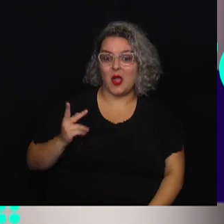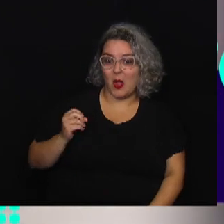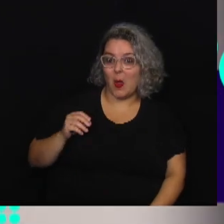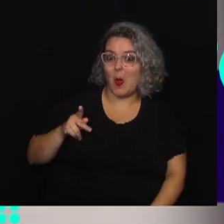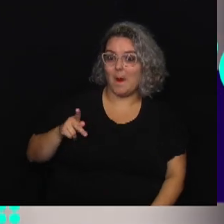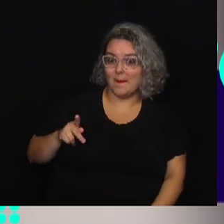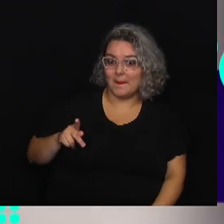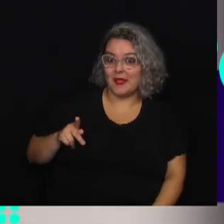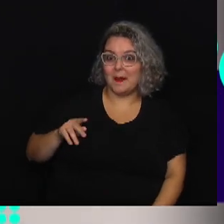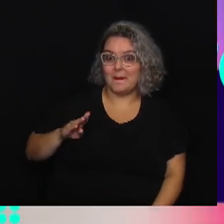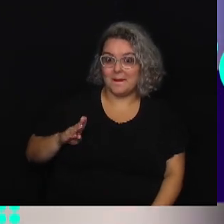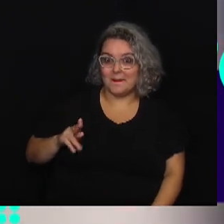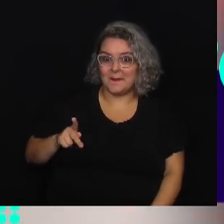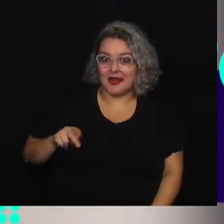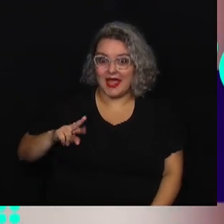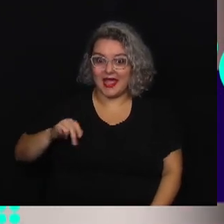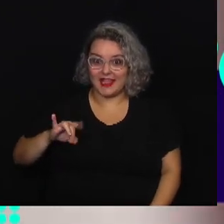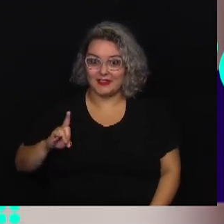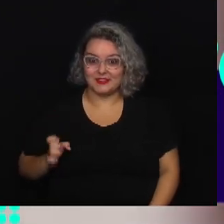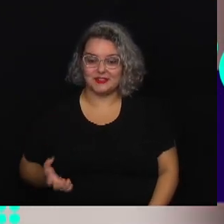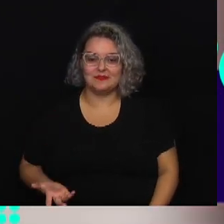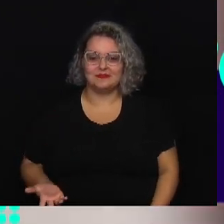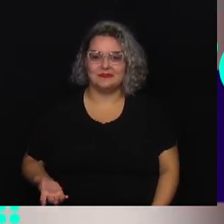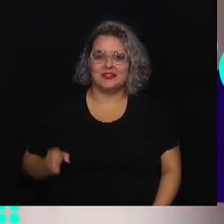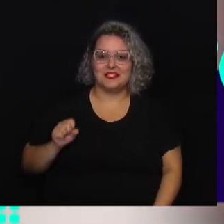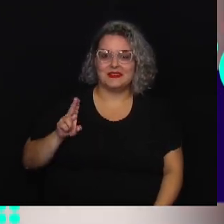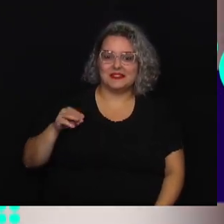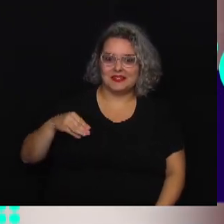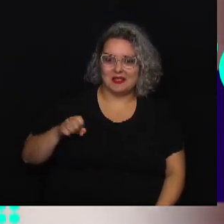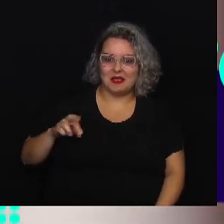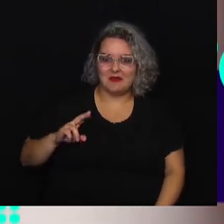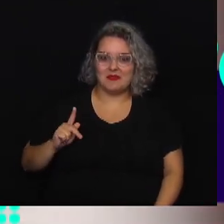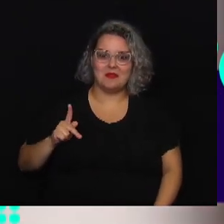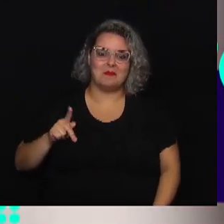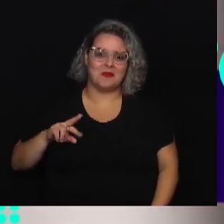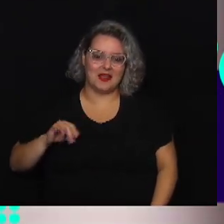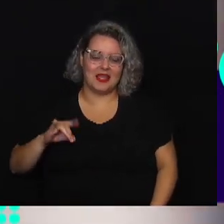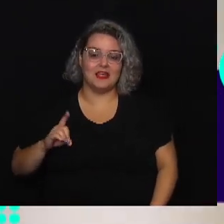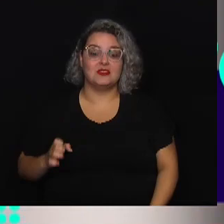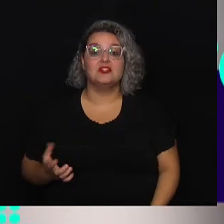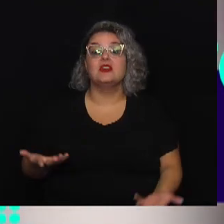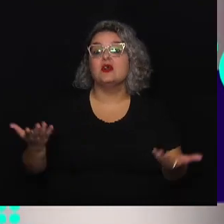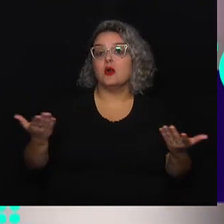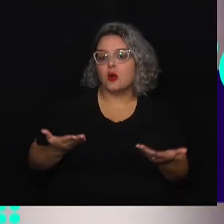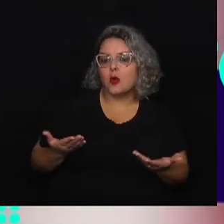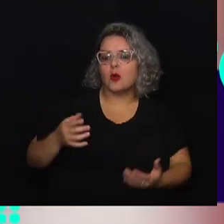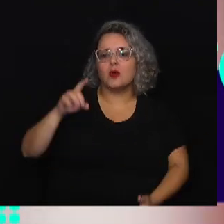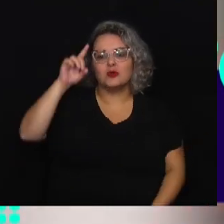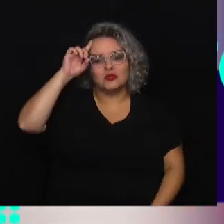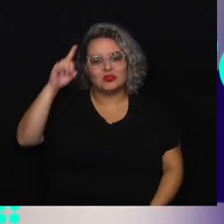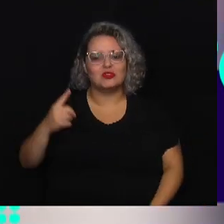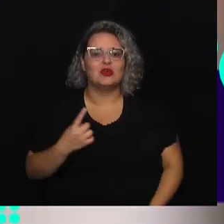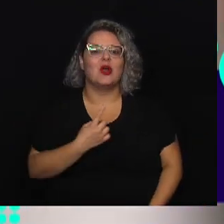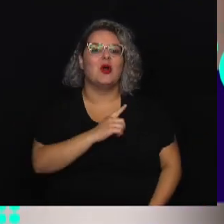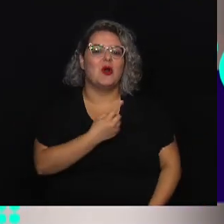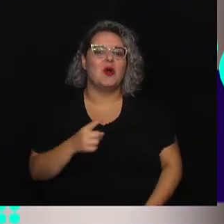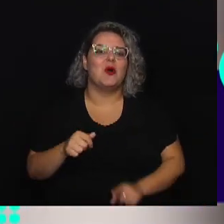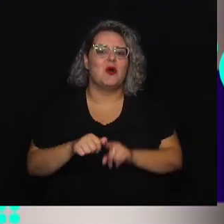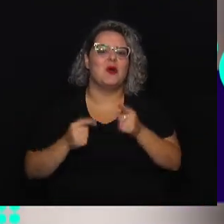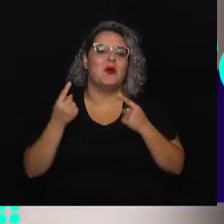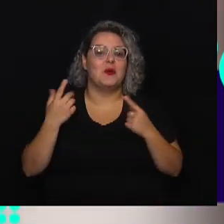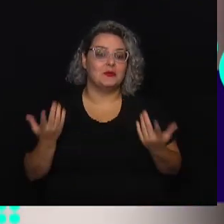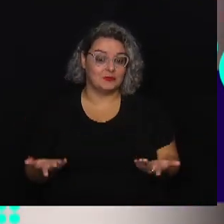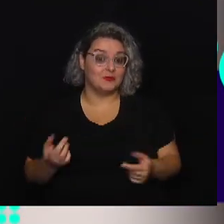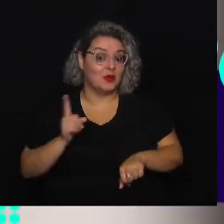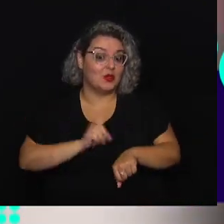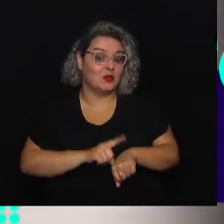vez, edição de verão, o Summer Pride. Sim, meus amigos. Esse ano o evento acontece dia 11 de fevereiro, lá no Hopi Hari, é claro, a partir